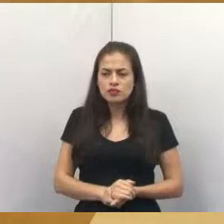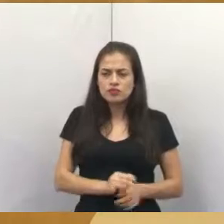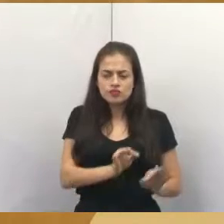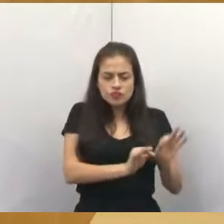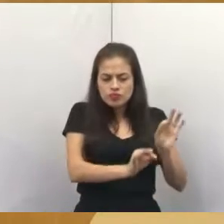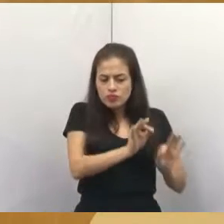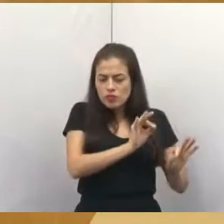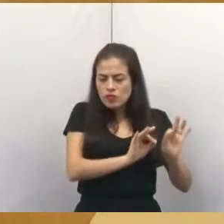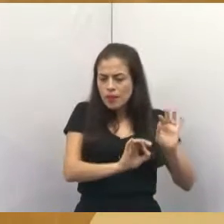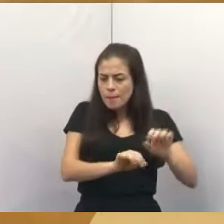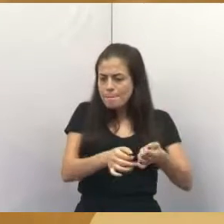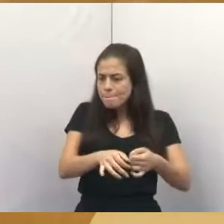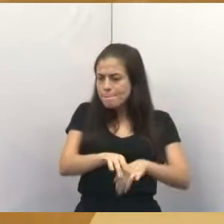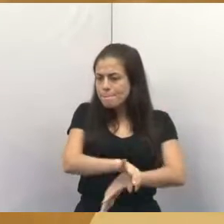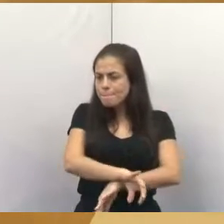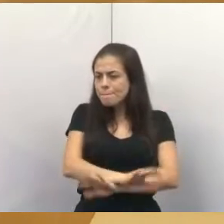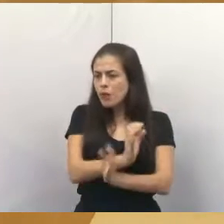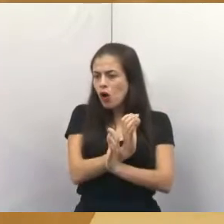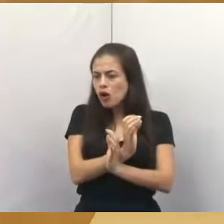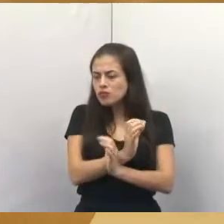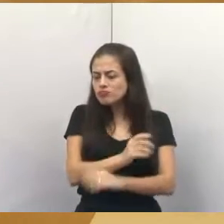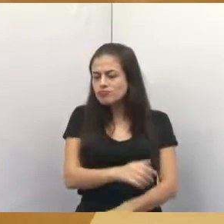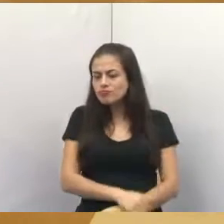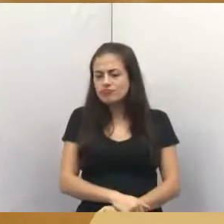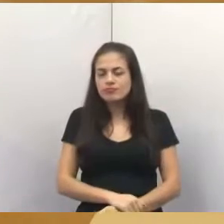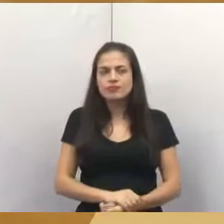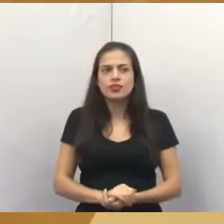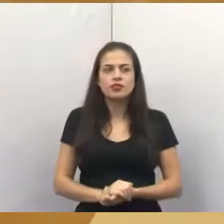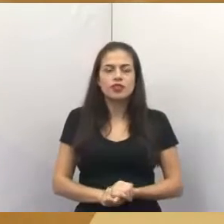nos ossos daqueles que têm pouca carne.